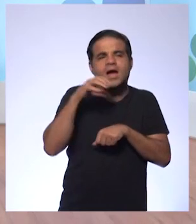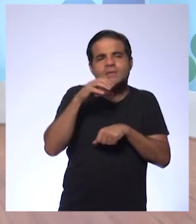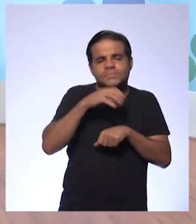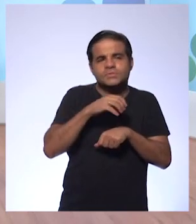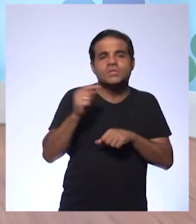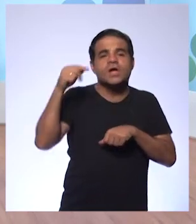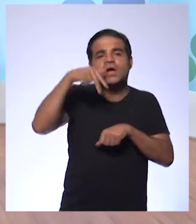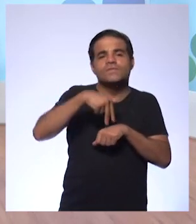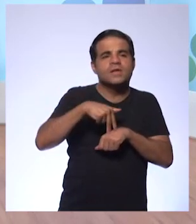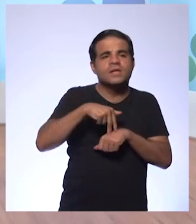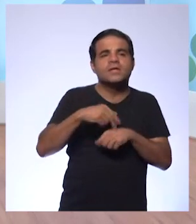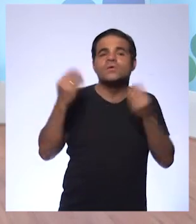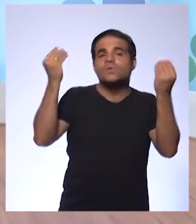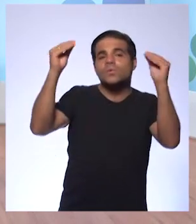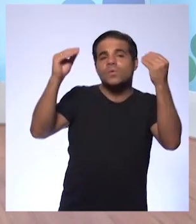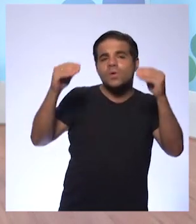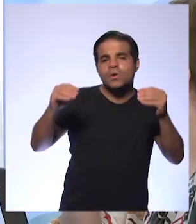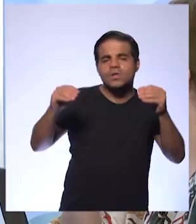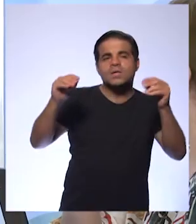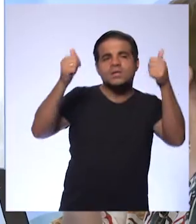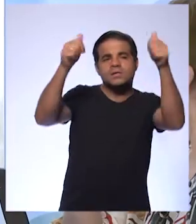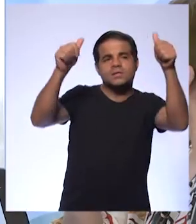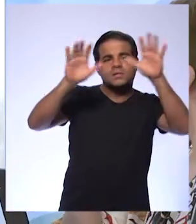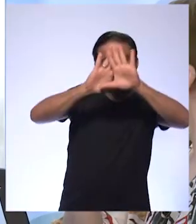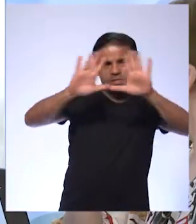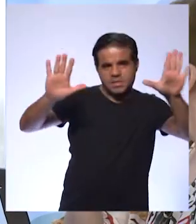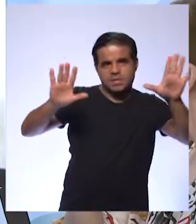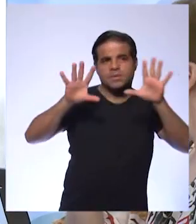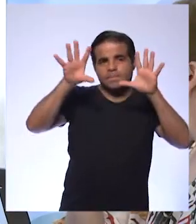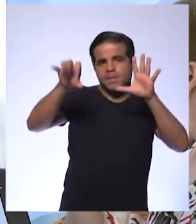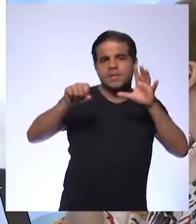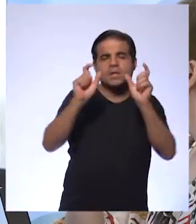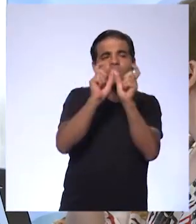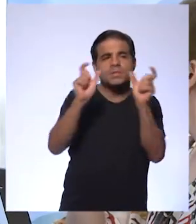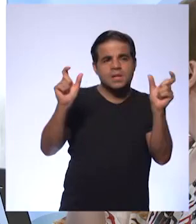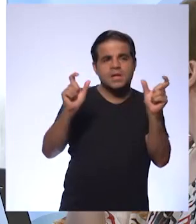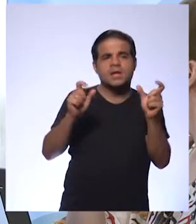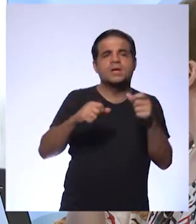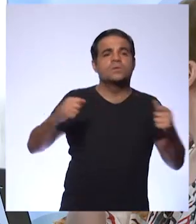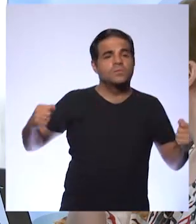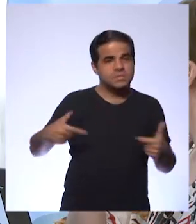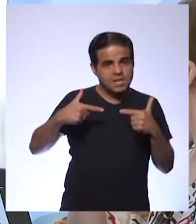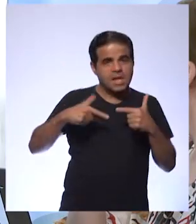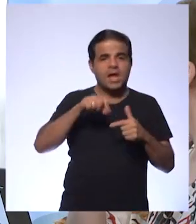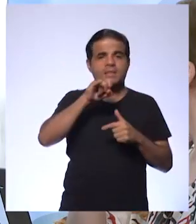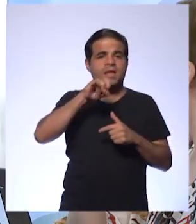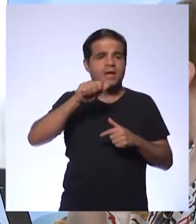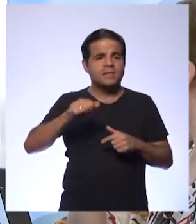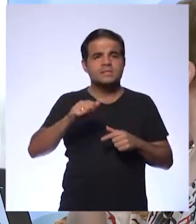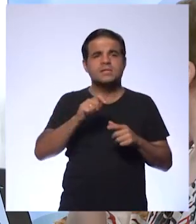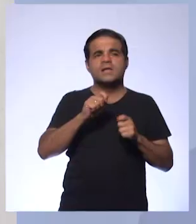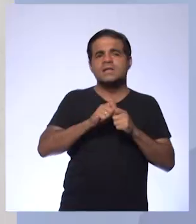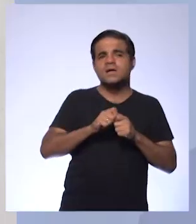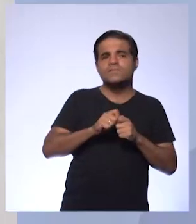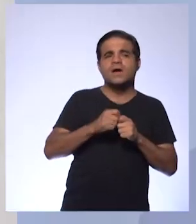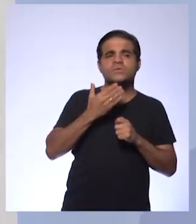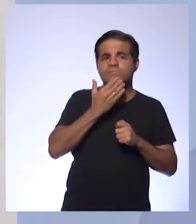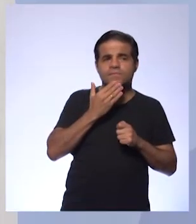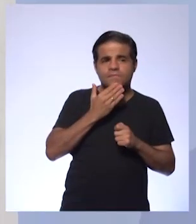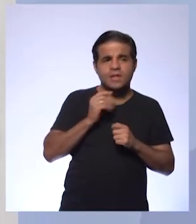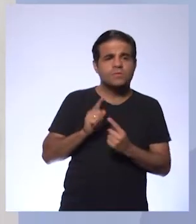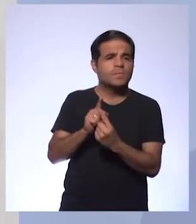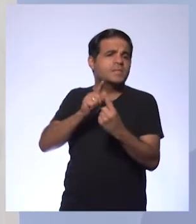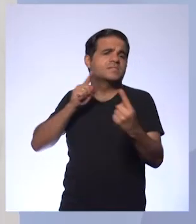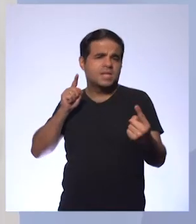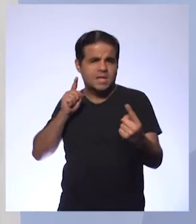Eu vim aqui e coloquei no Flip, eu peguei um trecho do Slam da Isa. Não faça dos defeitos uma